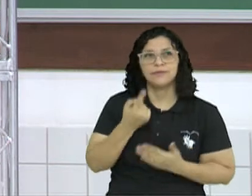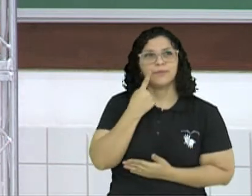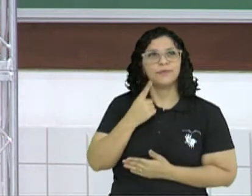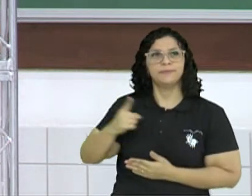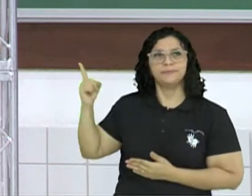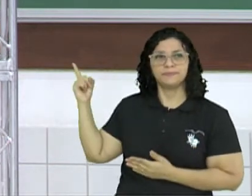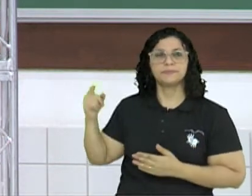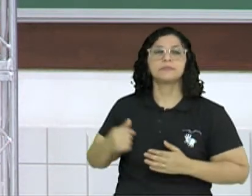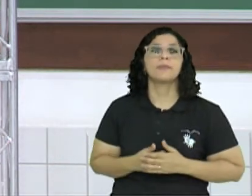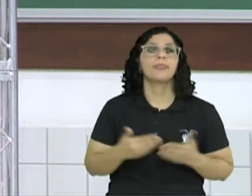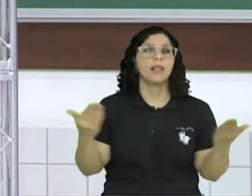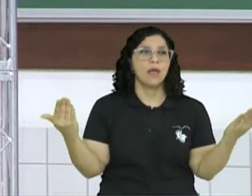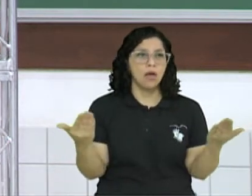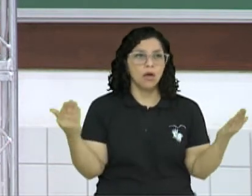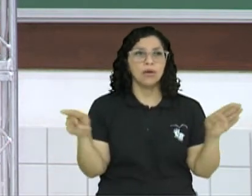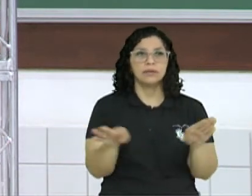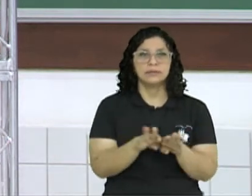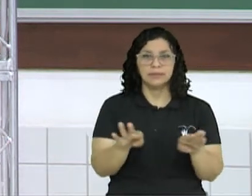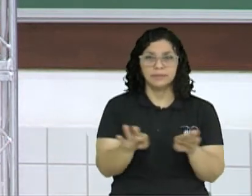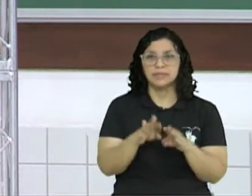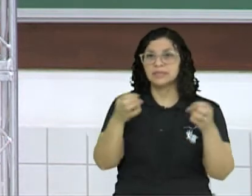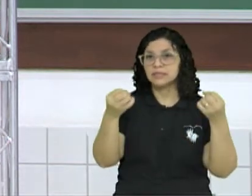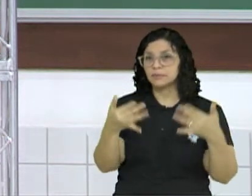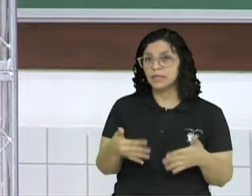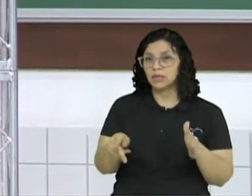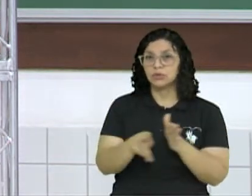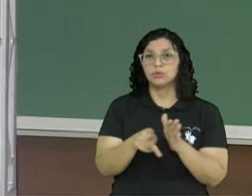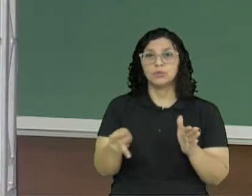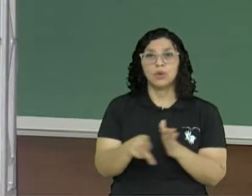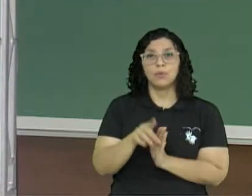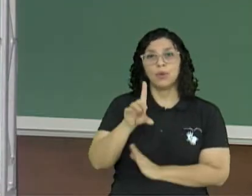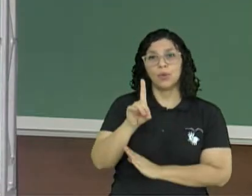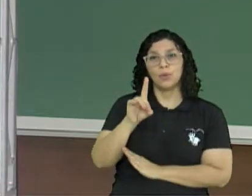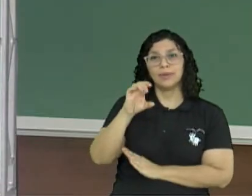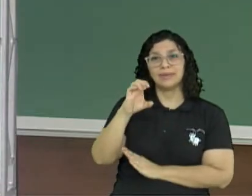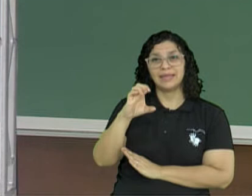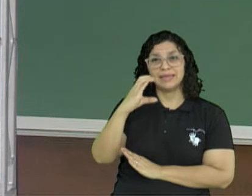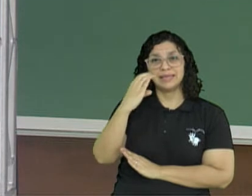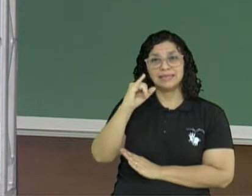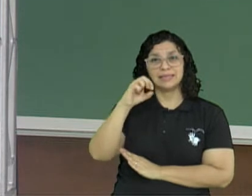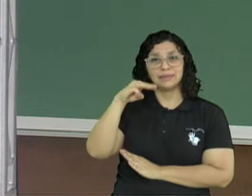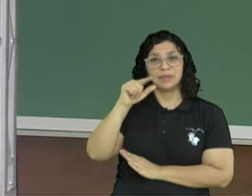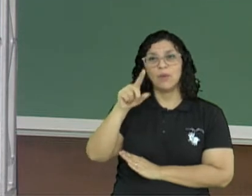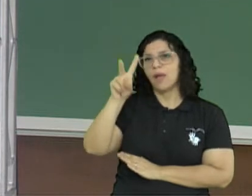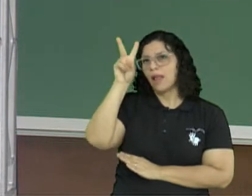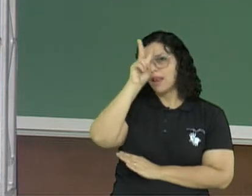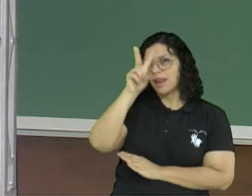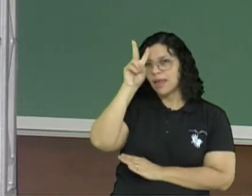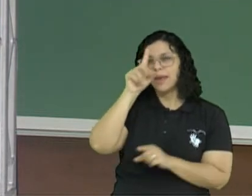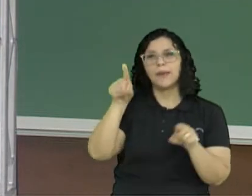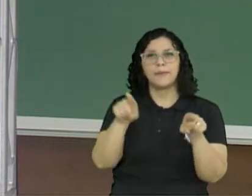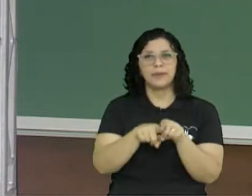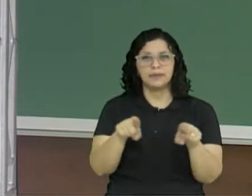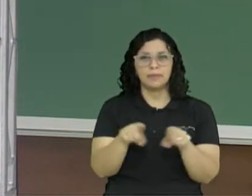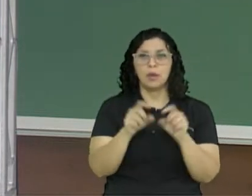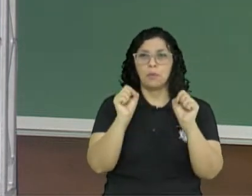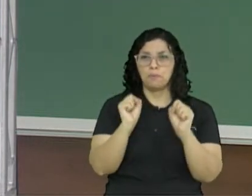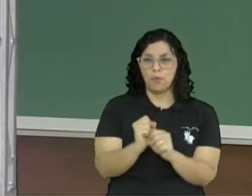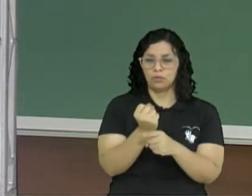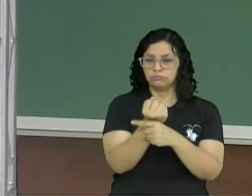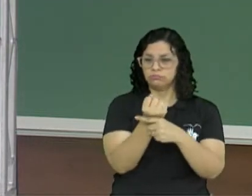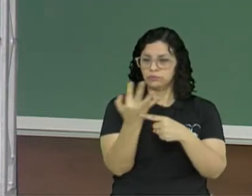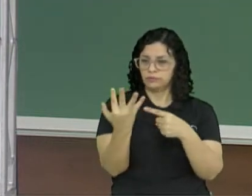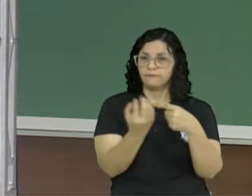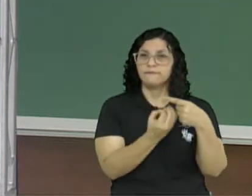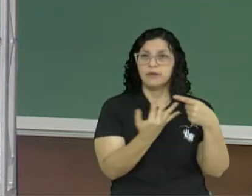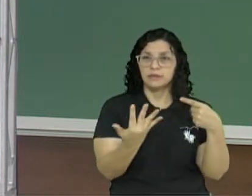lá. Escrevendo o número na forma de decimal. Ah, porque lembra assim, ó, que o número ele pode ser escrito na